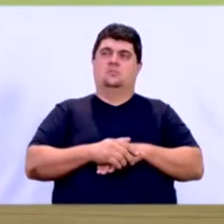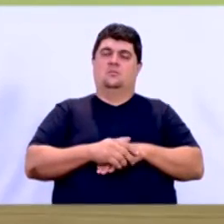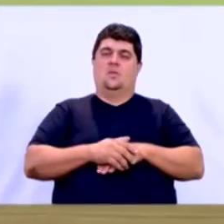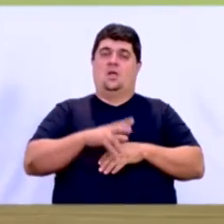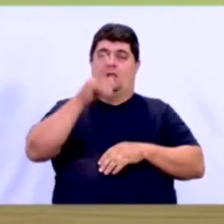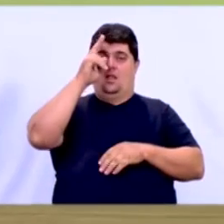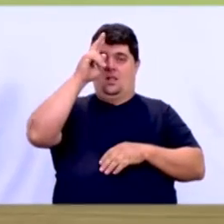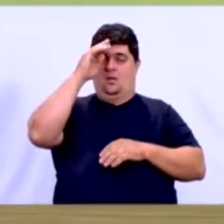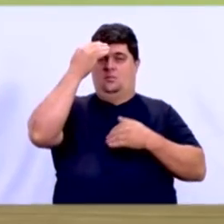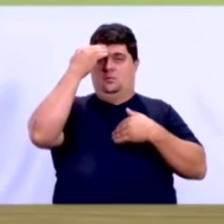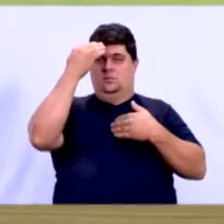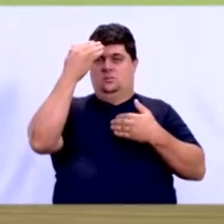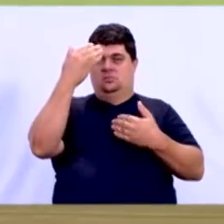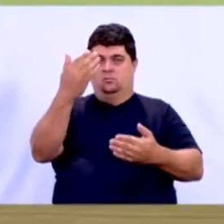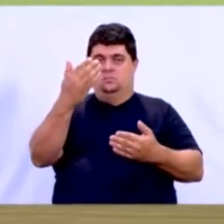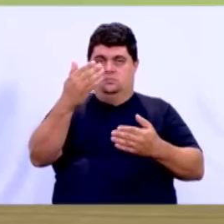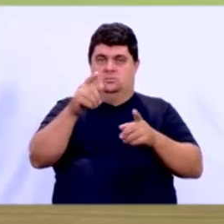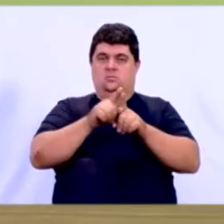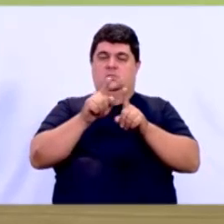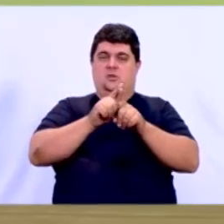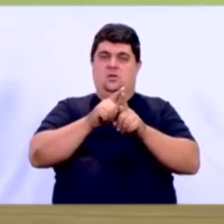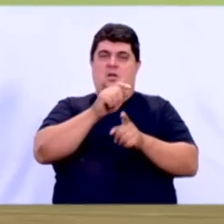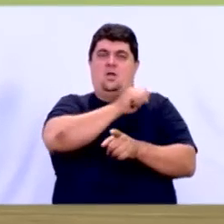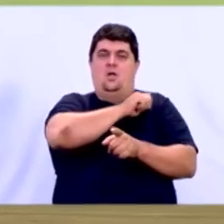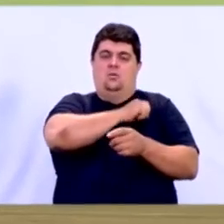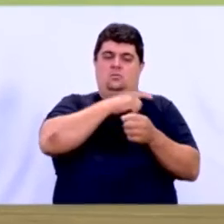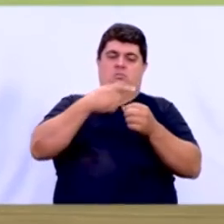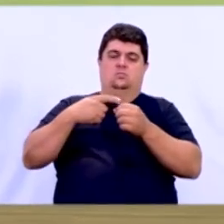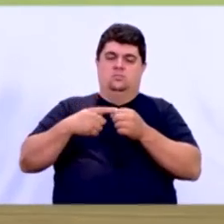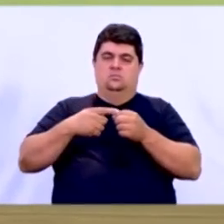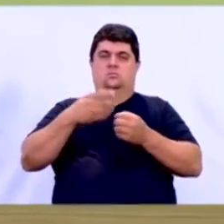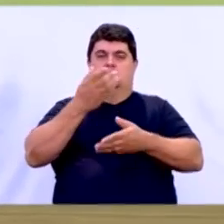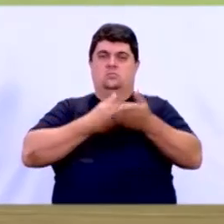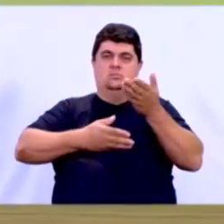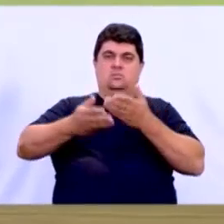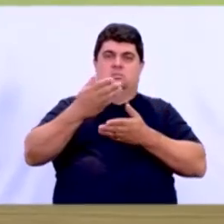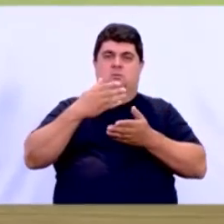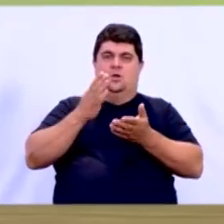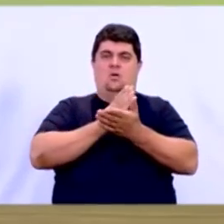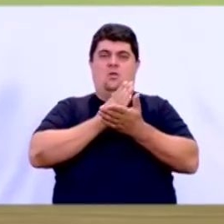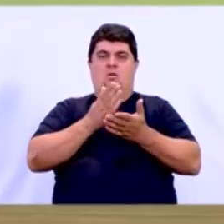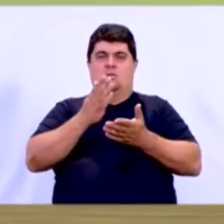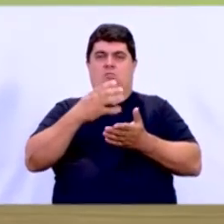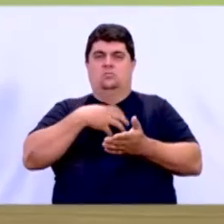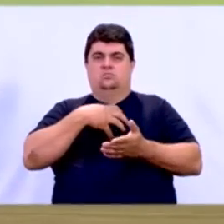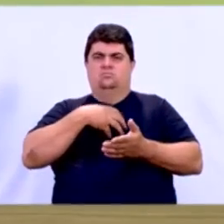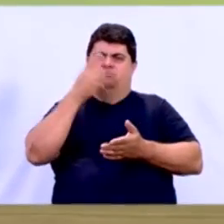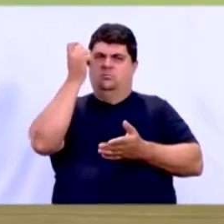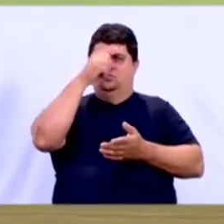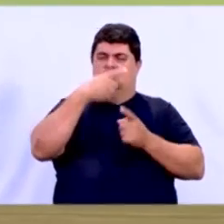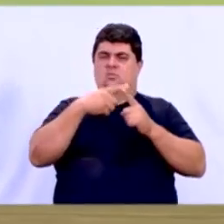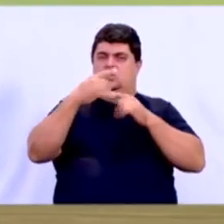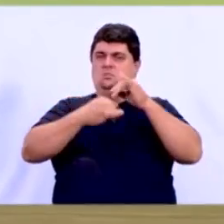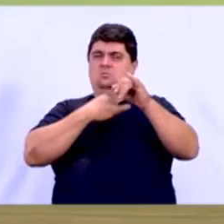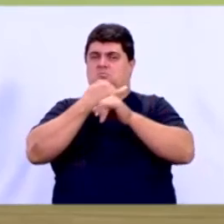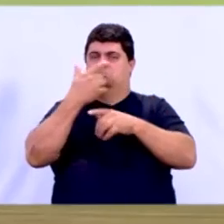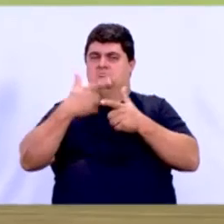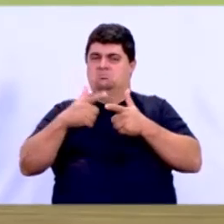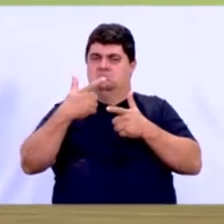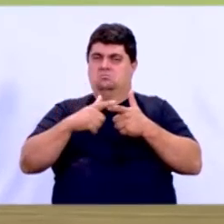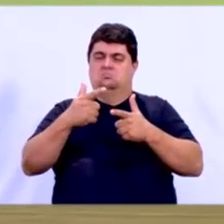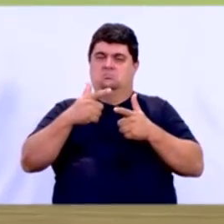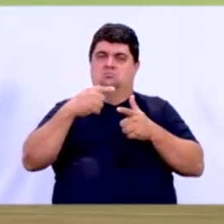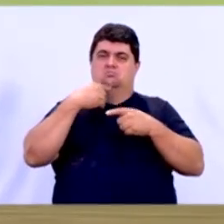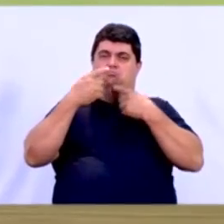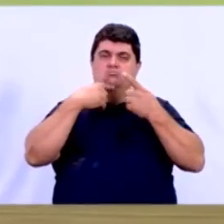relembrar e agradecer. A gente teve participação de mais polos, alguns tiveram uma dificuldade com a internet para postar as respostas, como conseguiram comentar